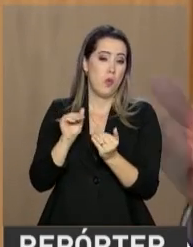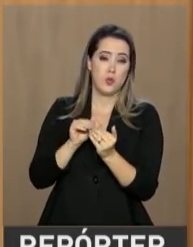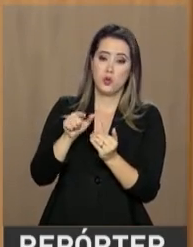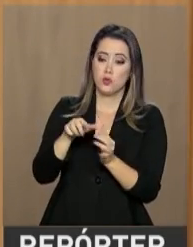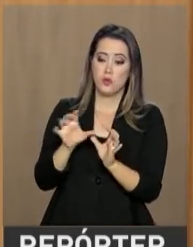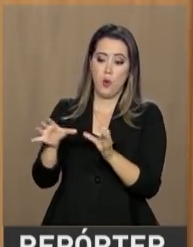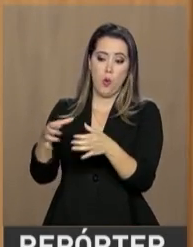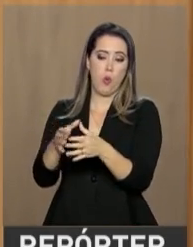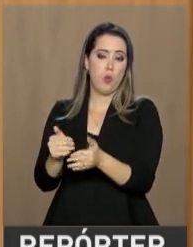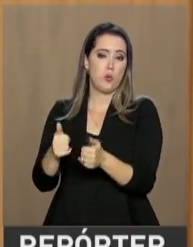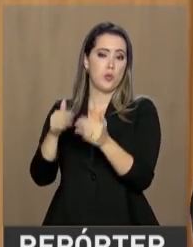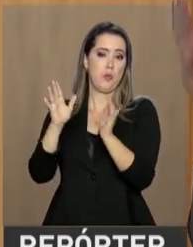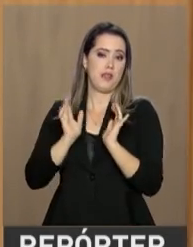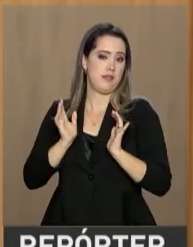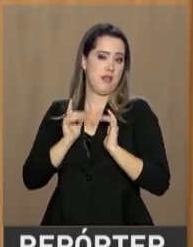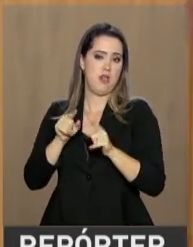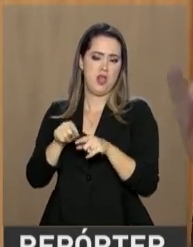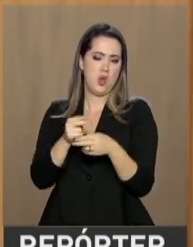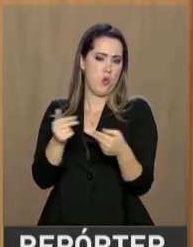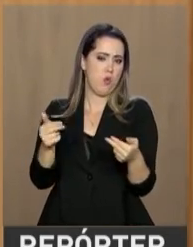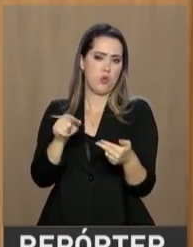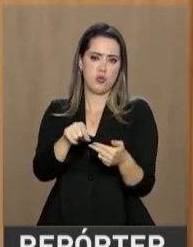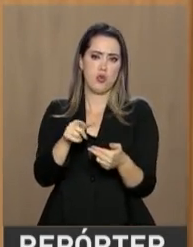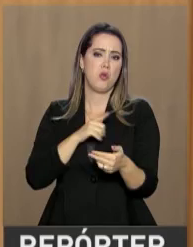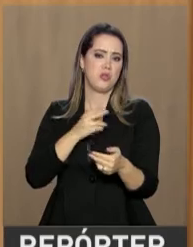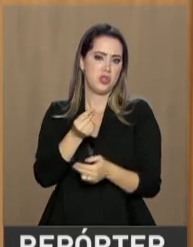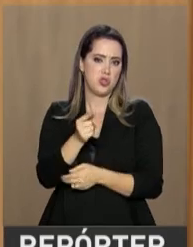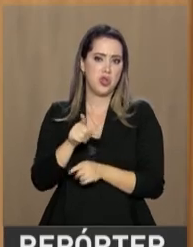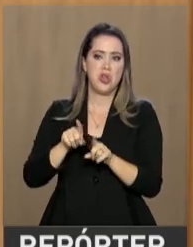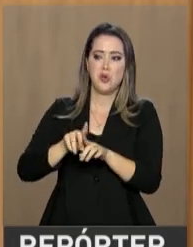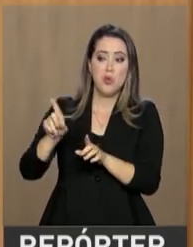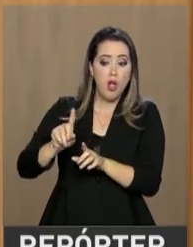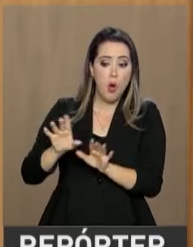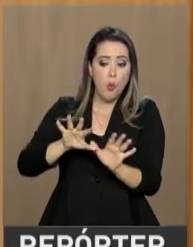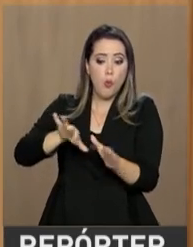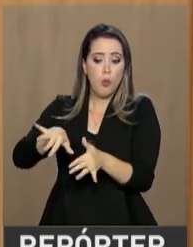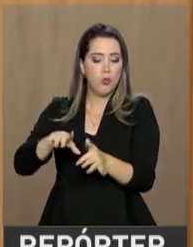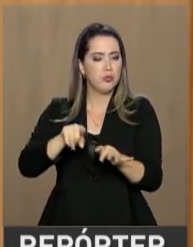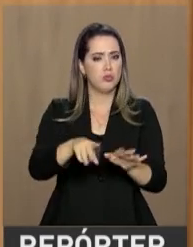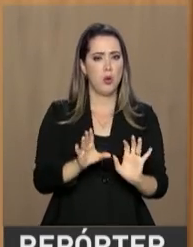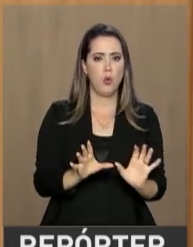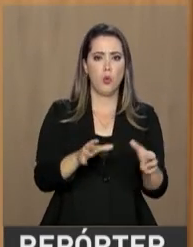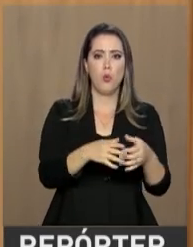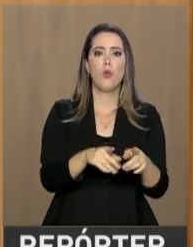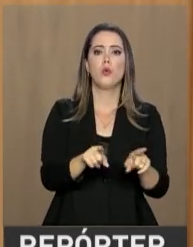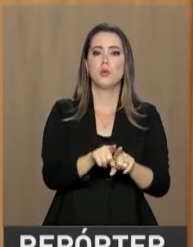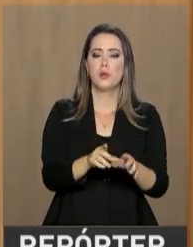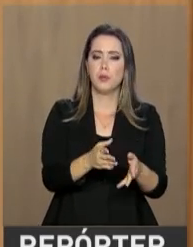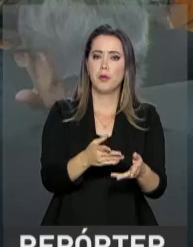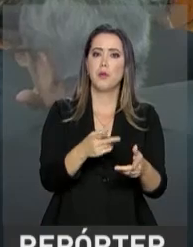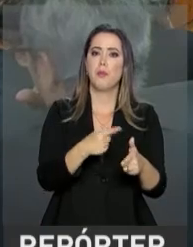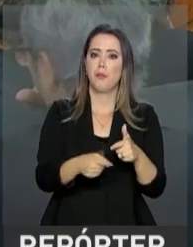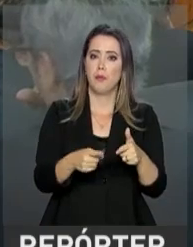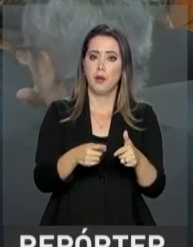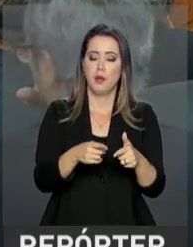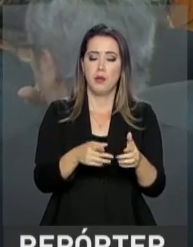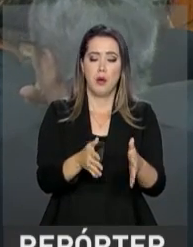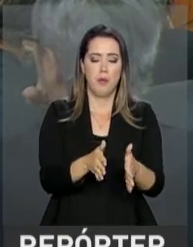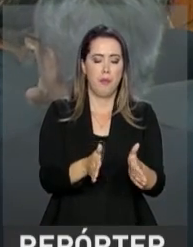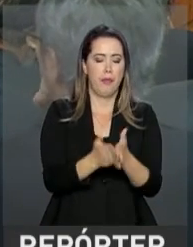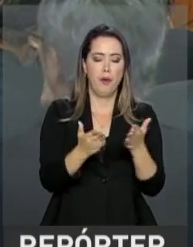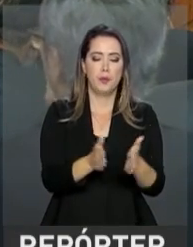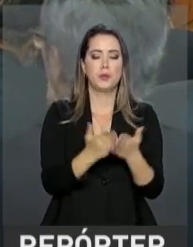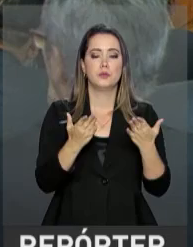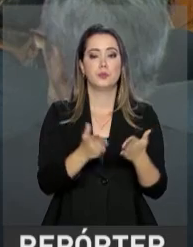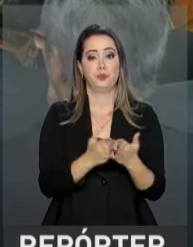aquinhoados pelas short é pela fortuna pelo dinheiro mas também para os mais pobres e para os mais vulneráveis com a sanção